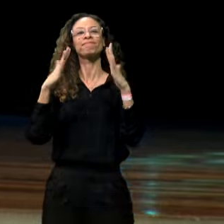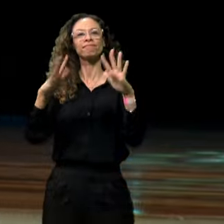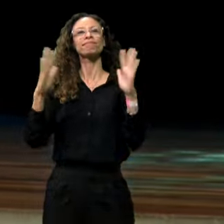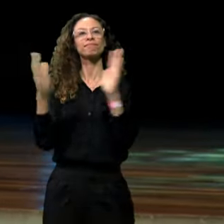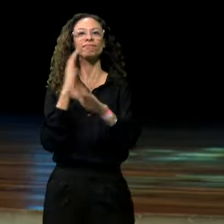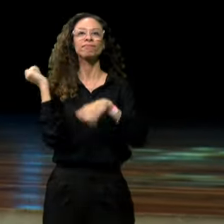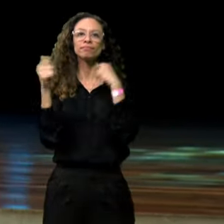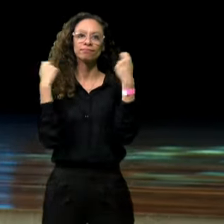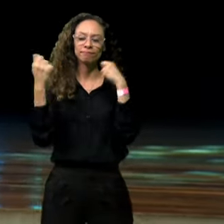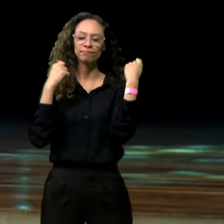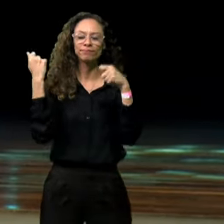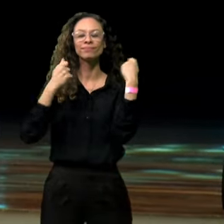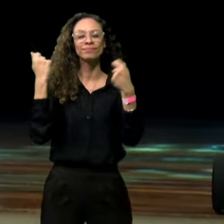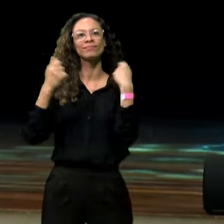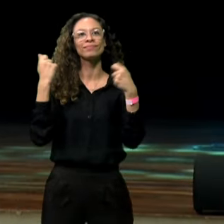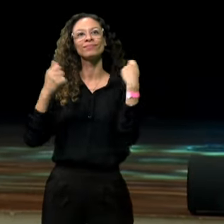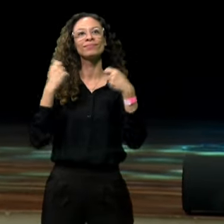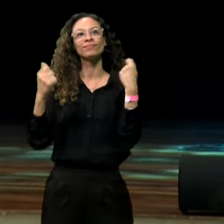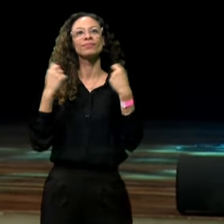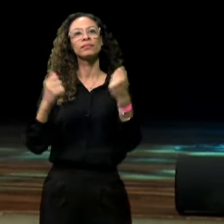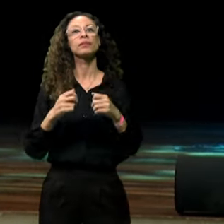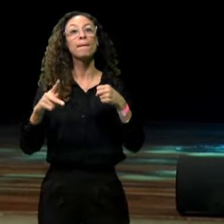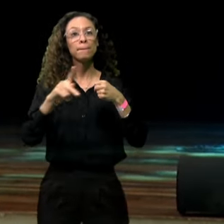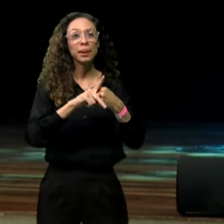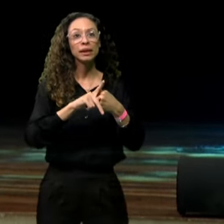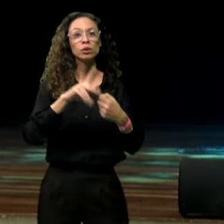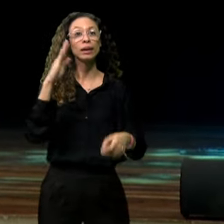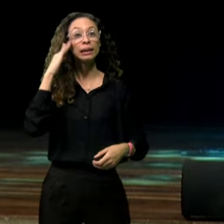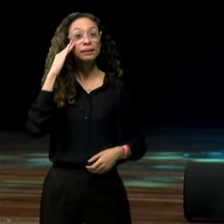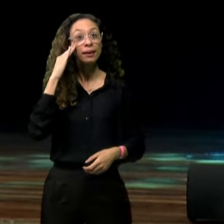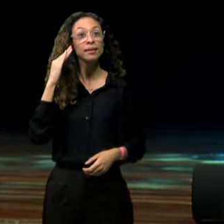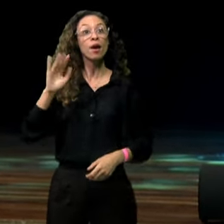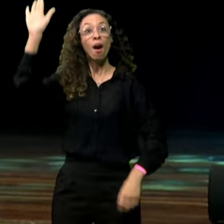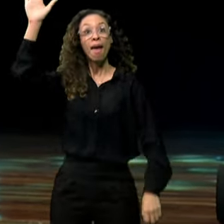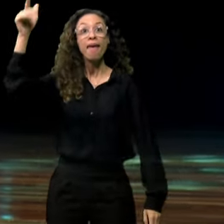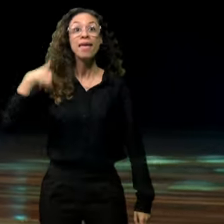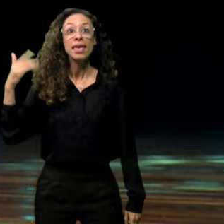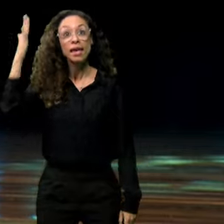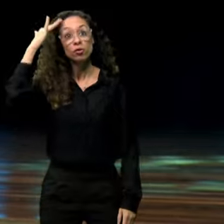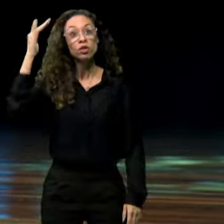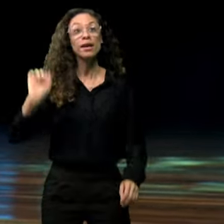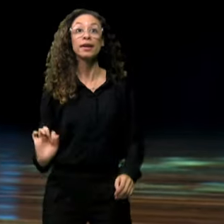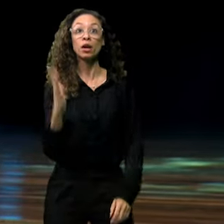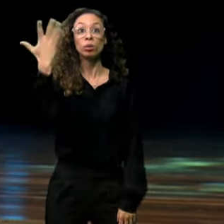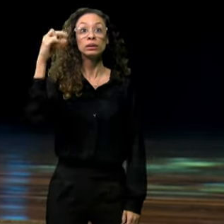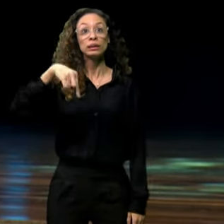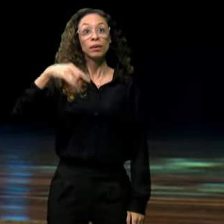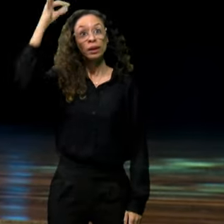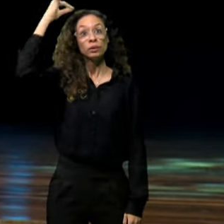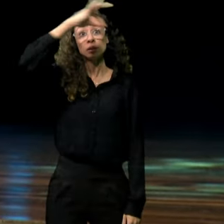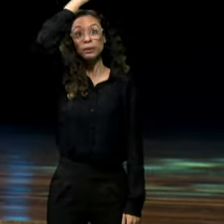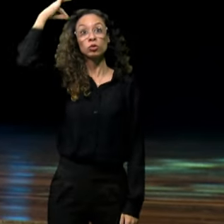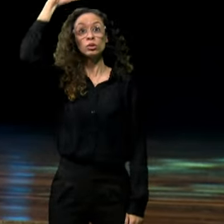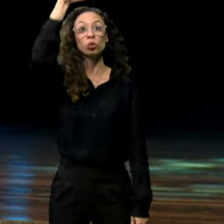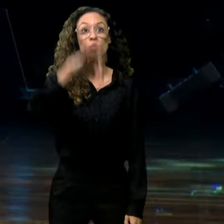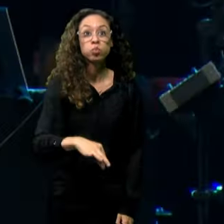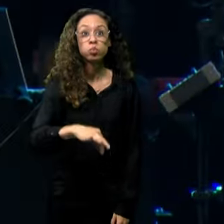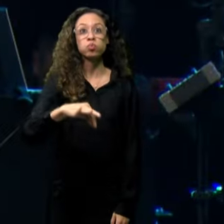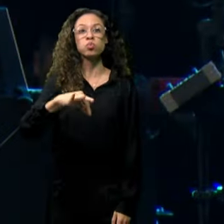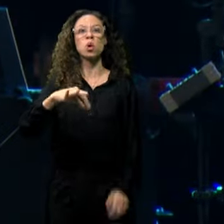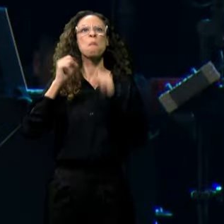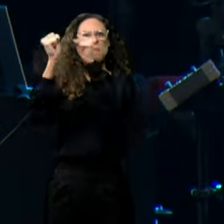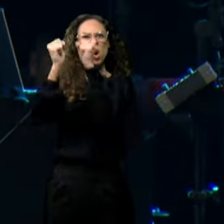aleluia Pedro entendeu olha olha eu sei o que aconteceu aqui desceu o espírito santo nenhum